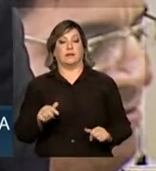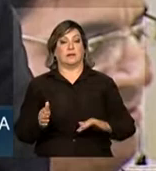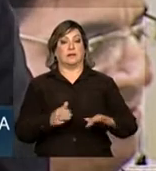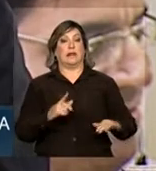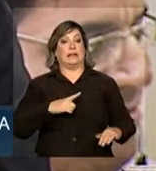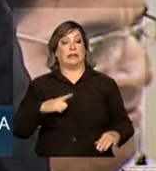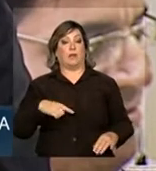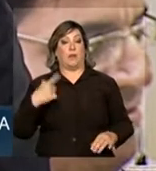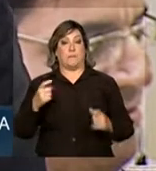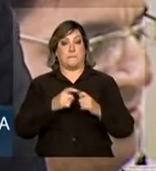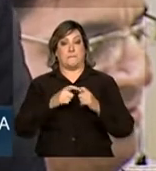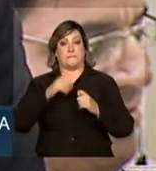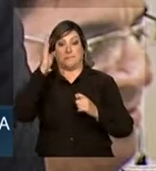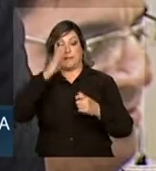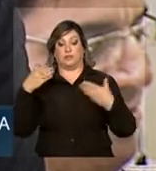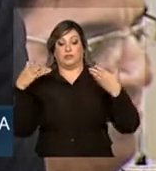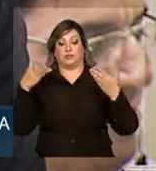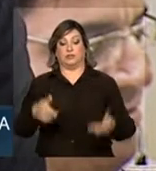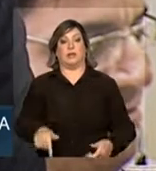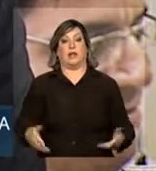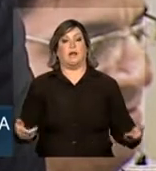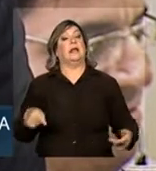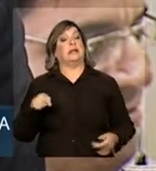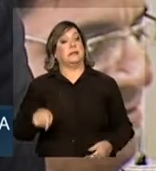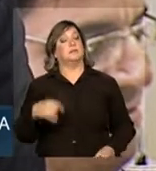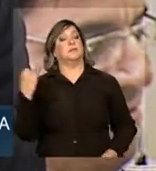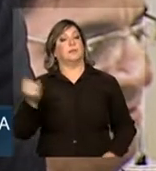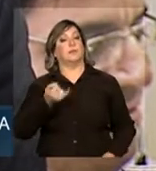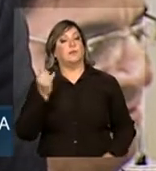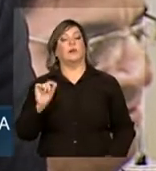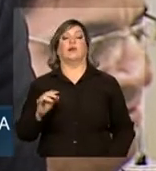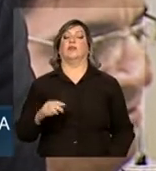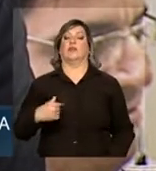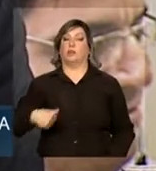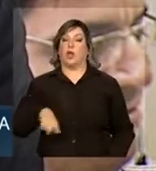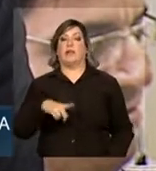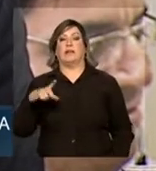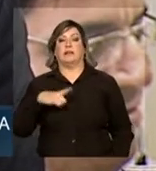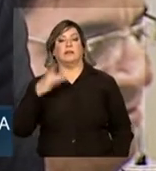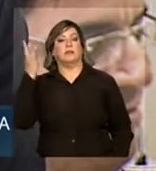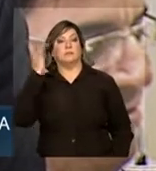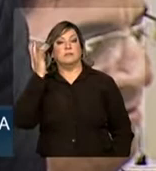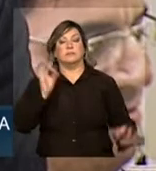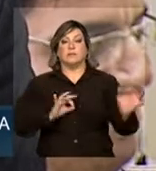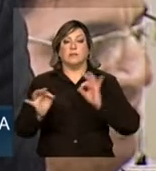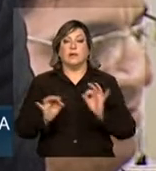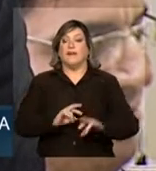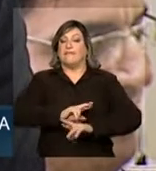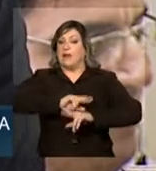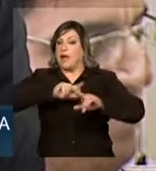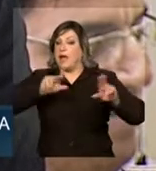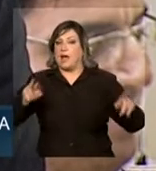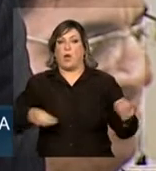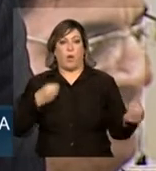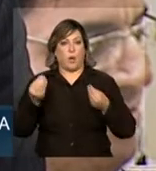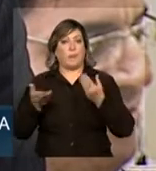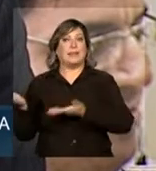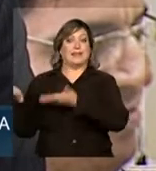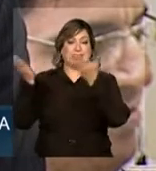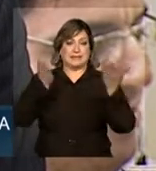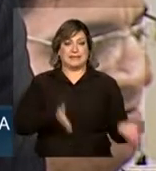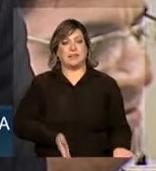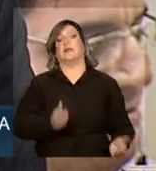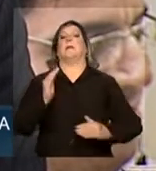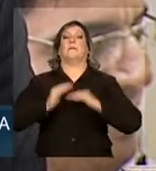médicos brasileiros no dia de ontem só reforça a importância de termos estratégias as mais variadas para trazer profissionais